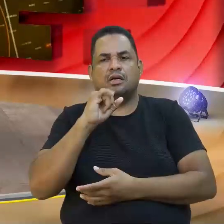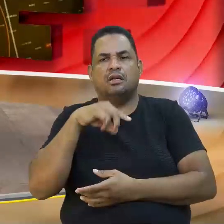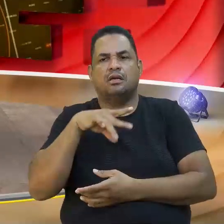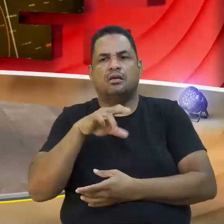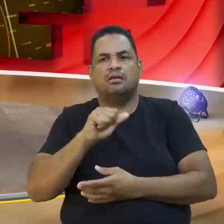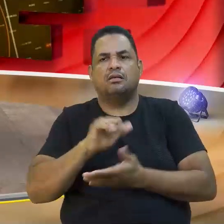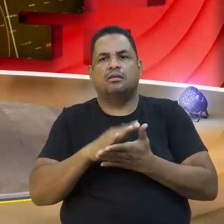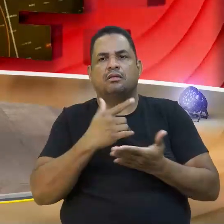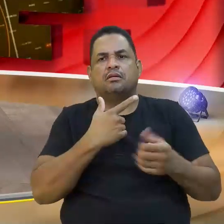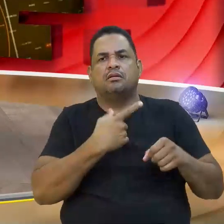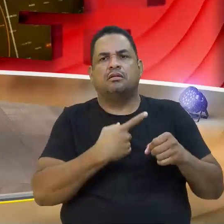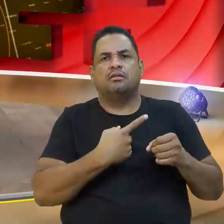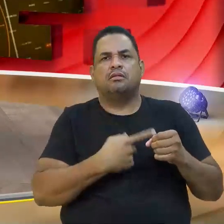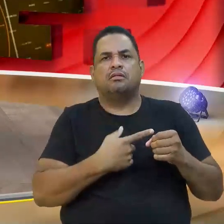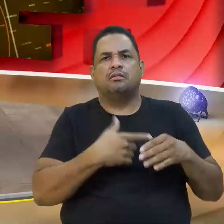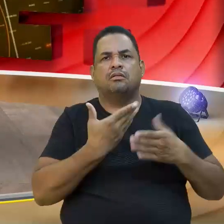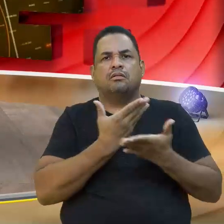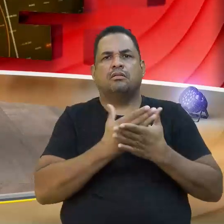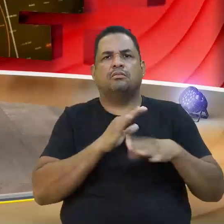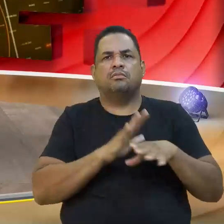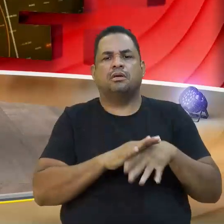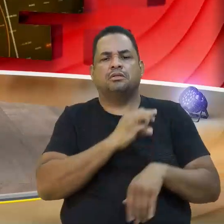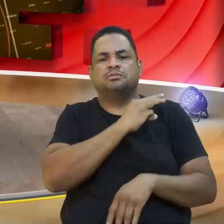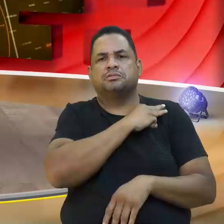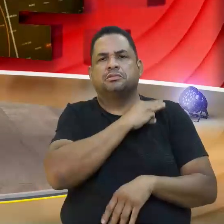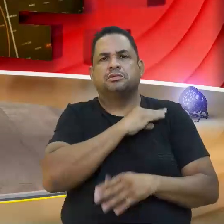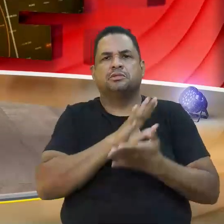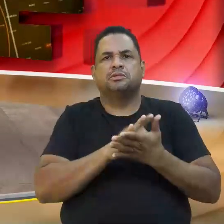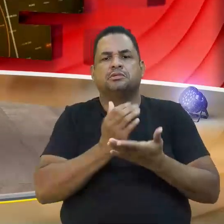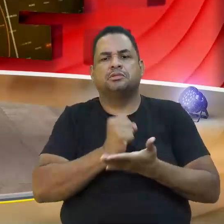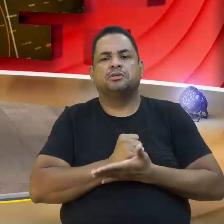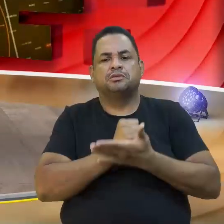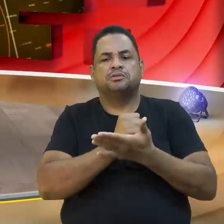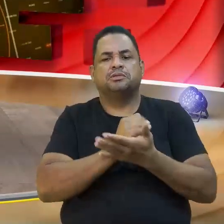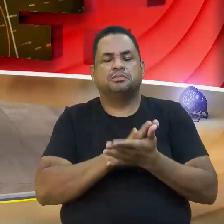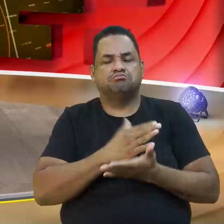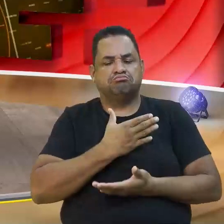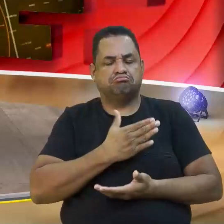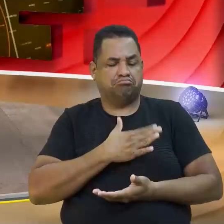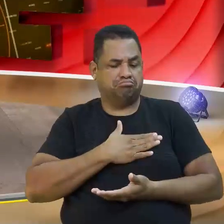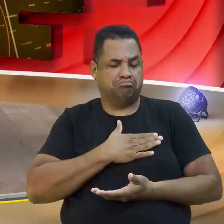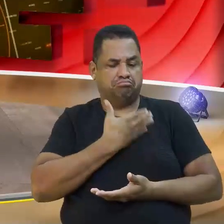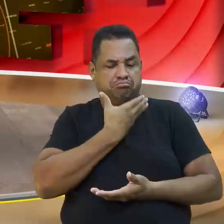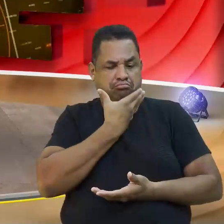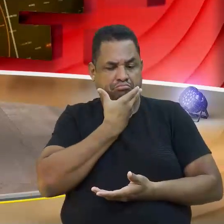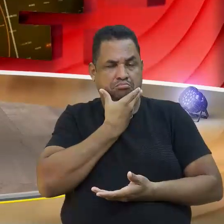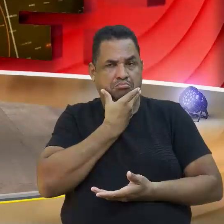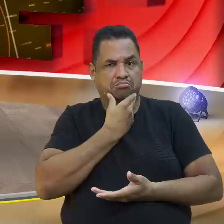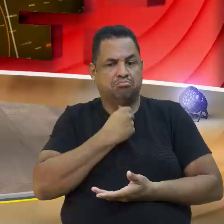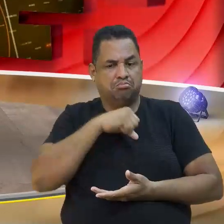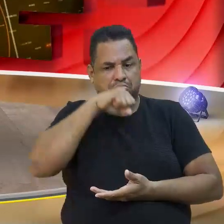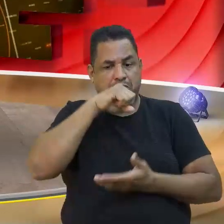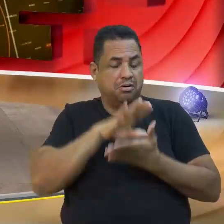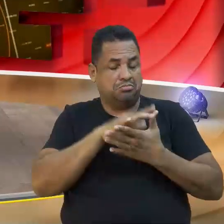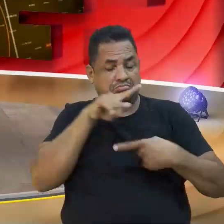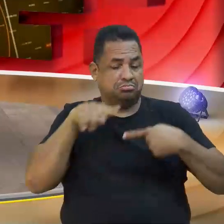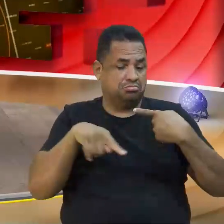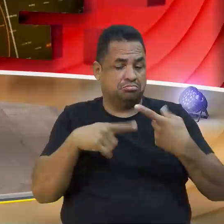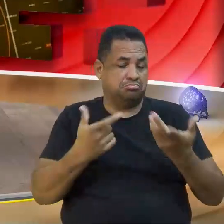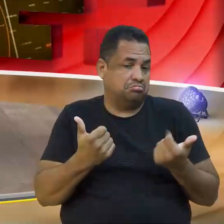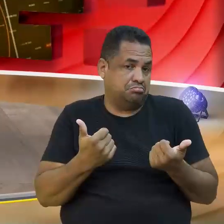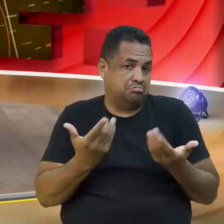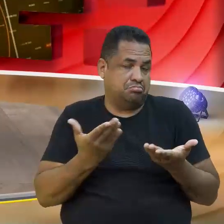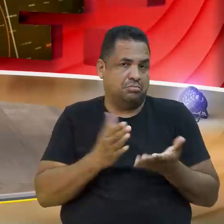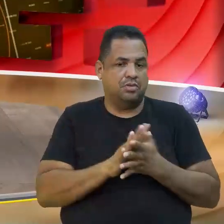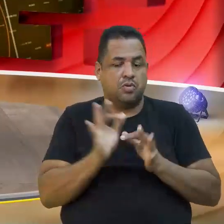quero só terminar o ensino médio e vou tocar aqui o mercado do meu pai. Beleza. É o objetivo dela. Então,